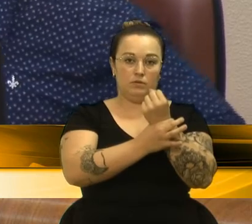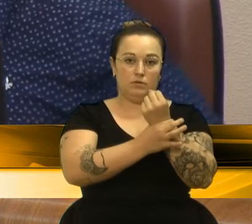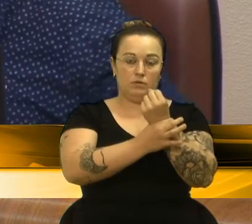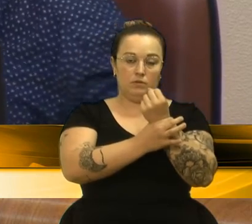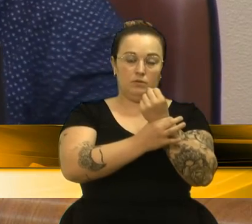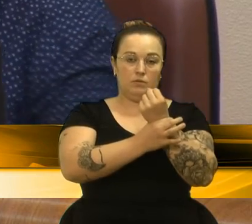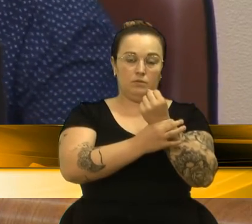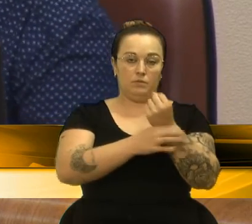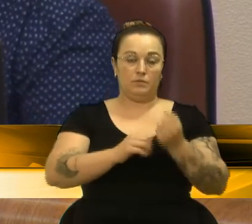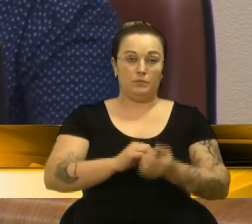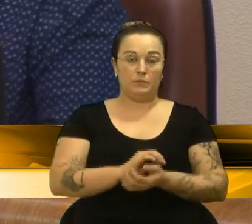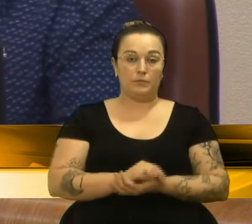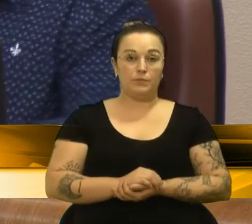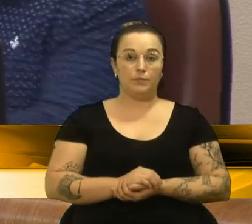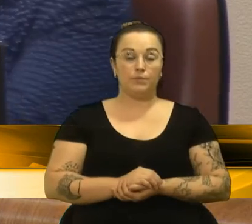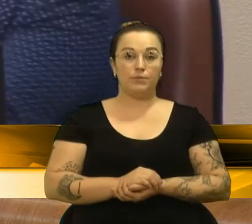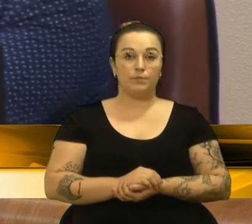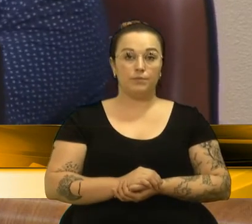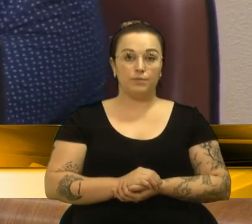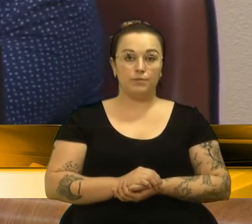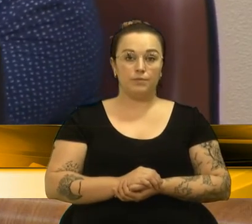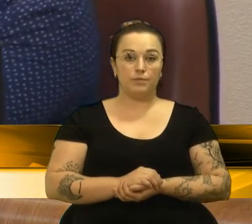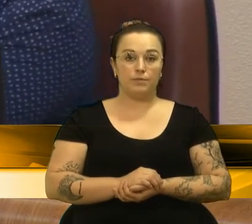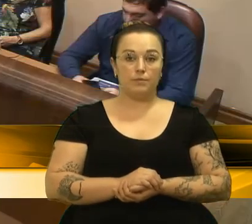colega Meneguzzi.